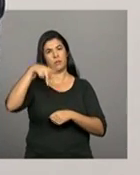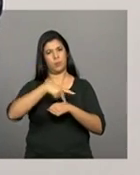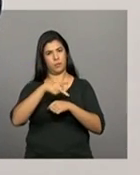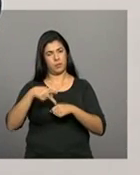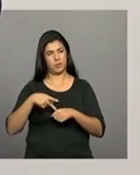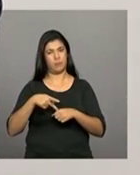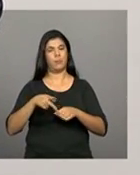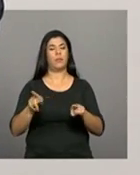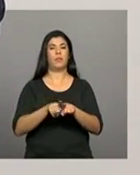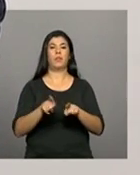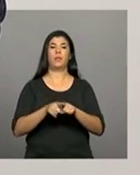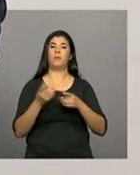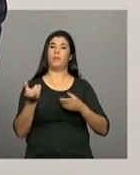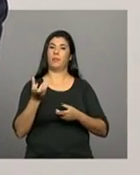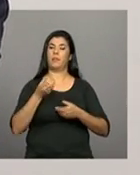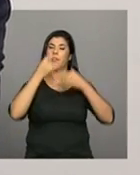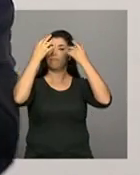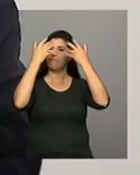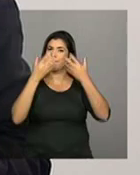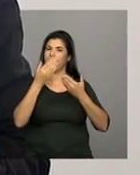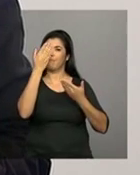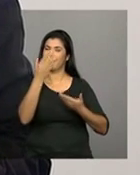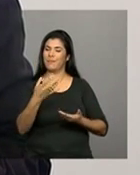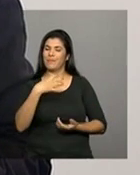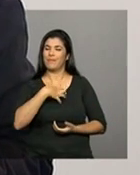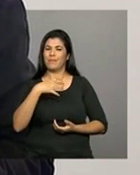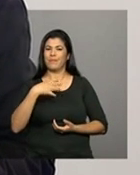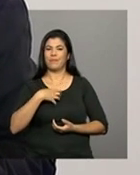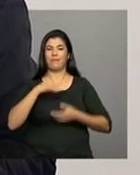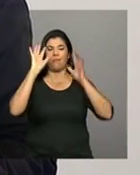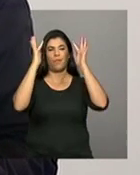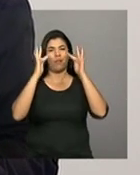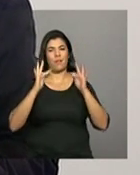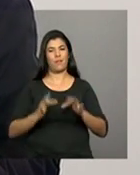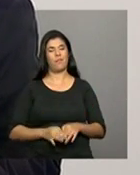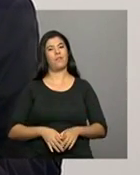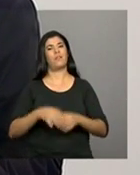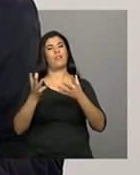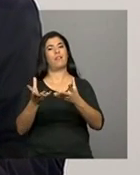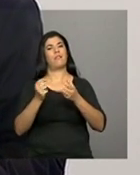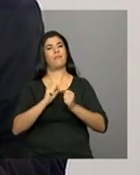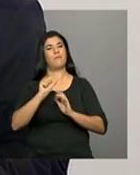nosso país. Quero dizer que eu fico contente em receber, talvez, uma